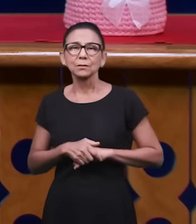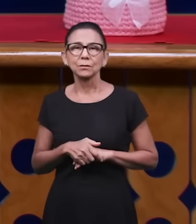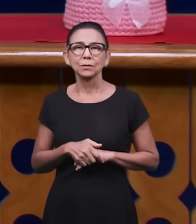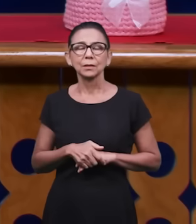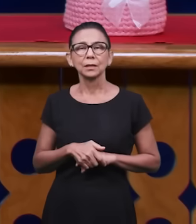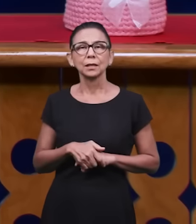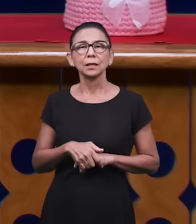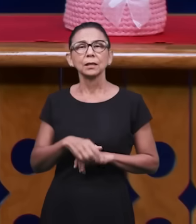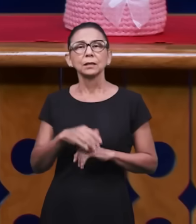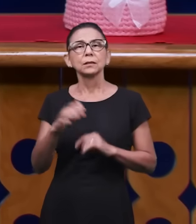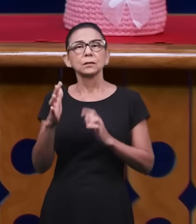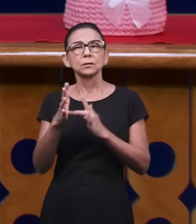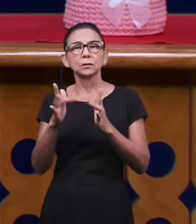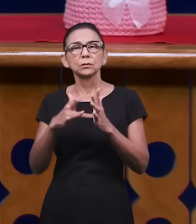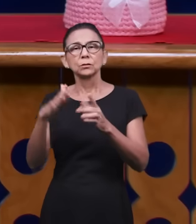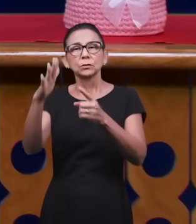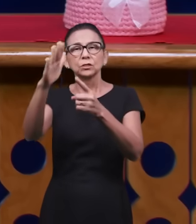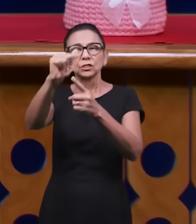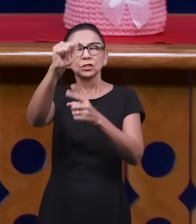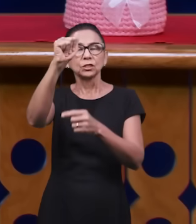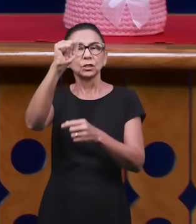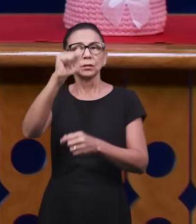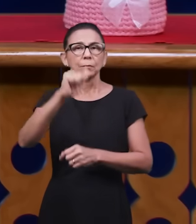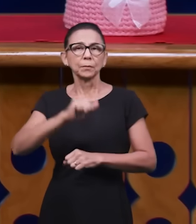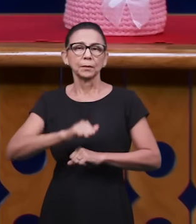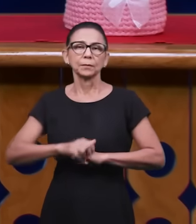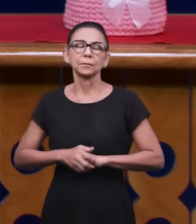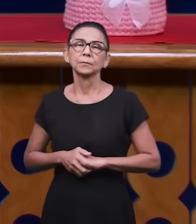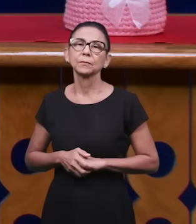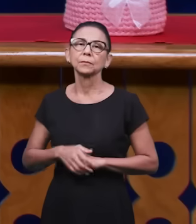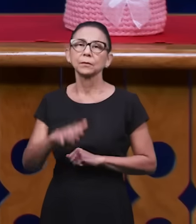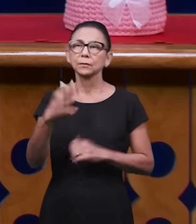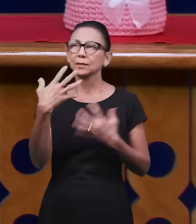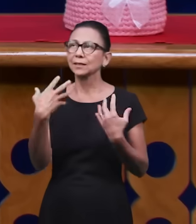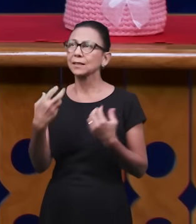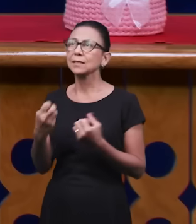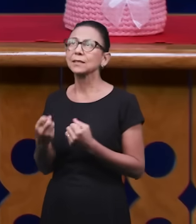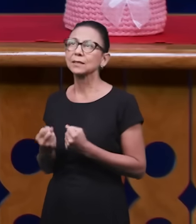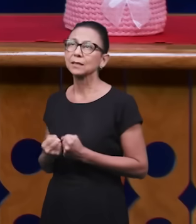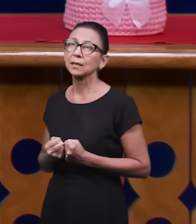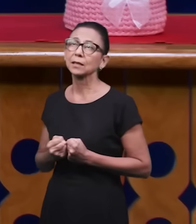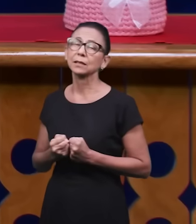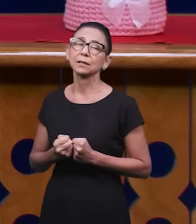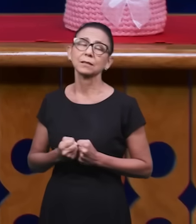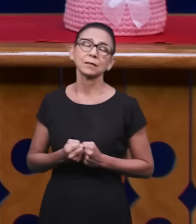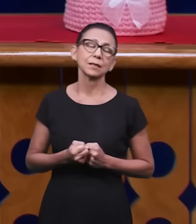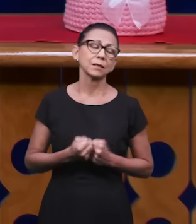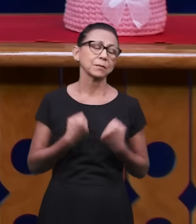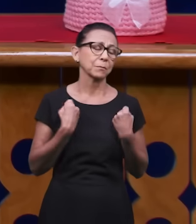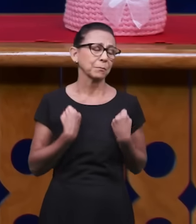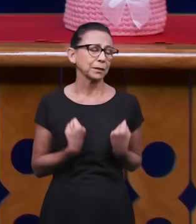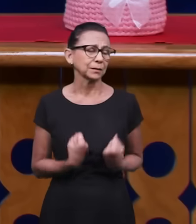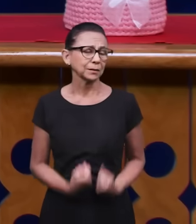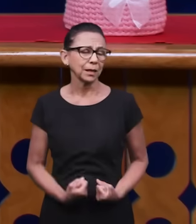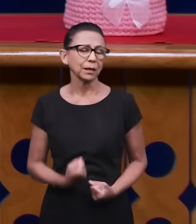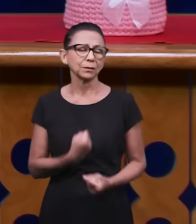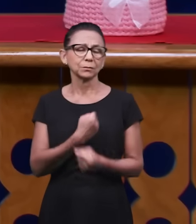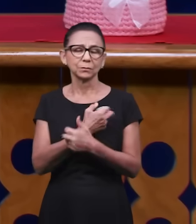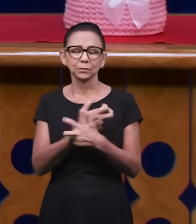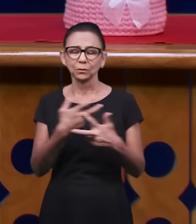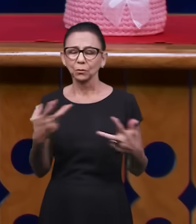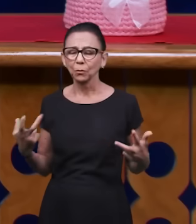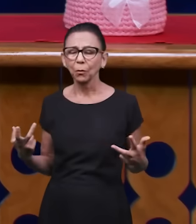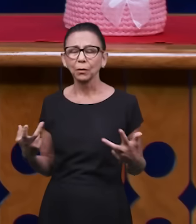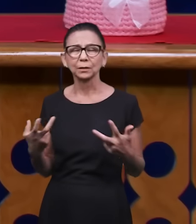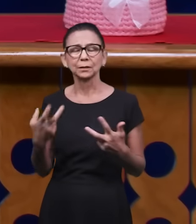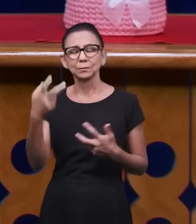te nomeou, Ele te chama e você vem, muitas vezes, sobrecarregado com muitas coisas,